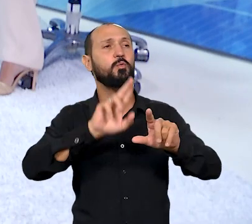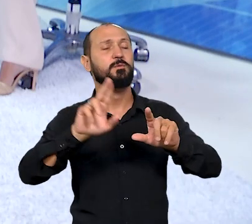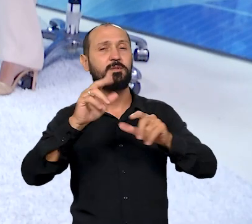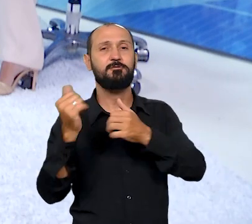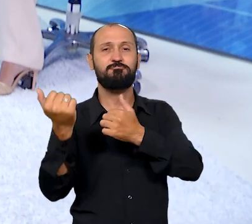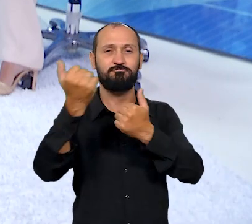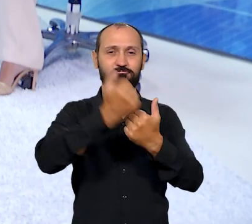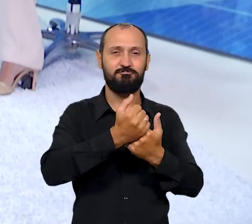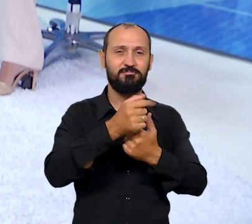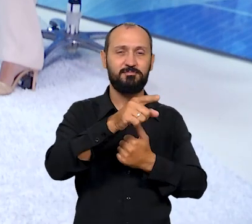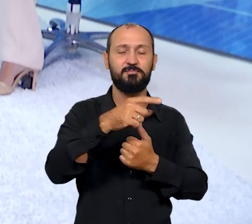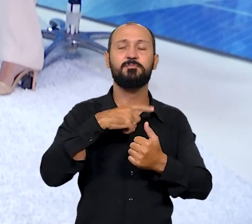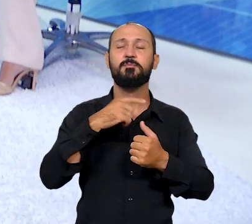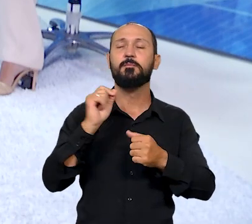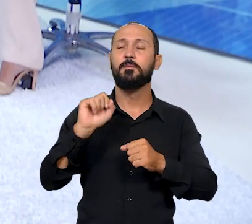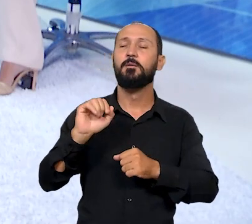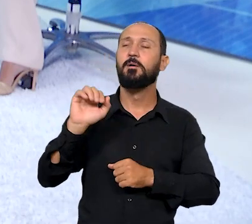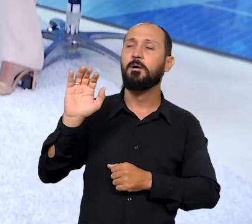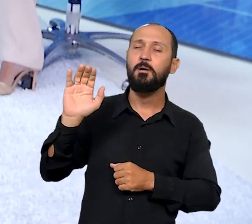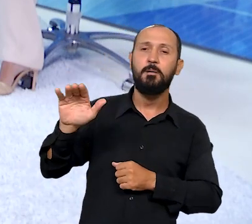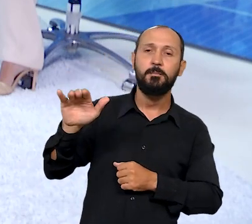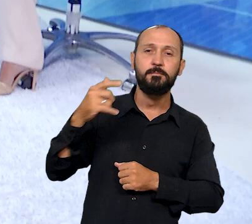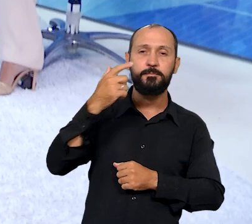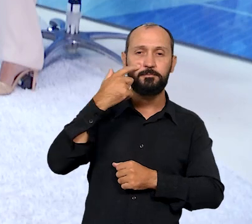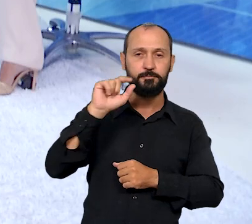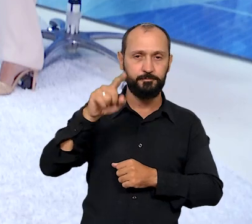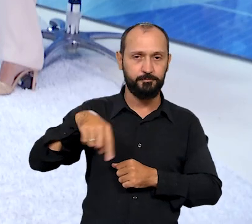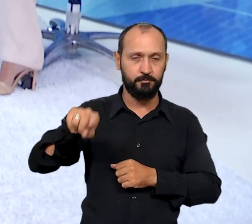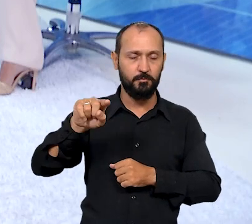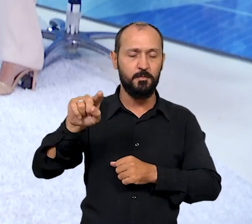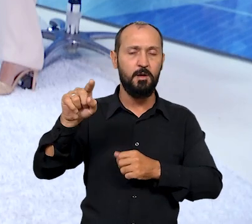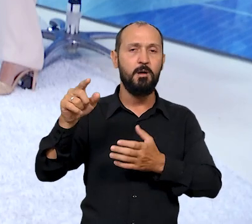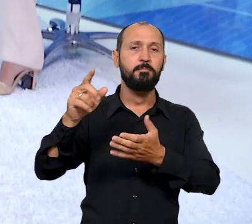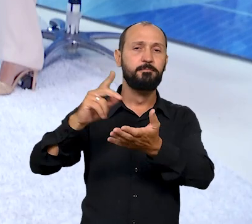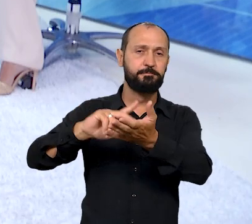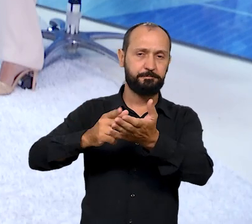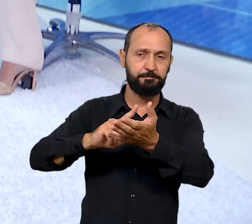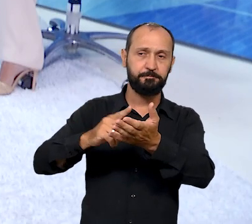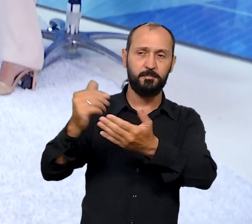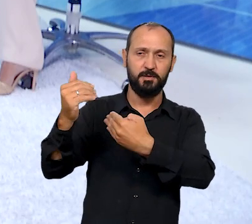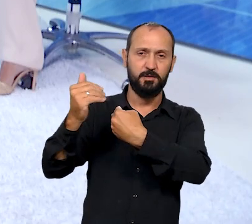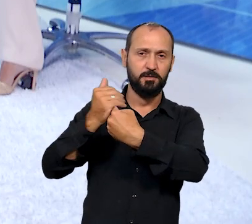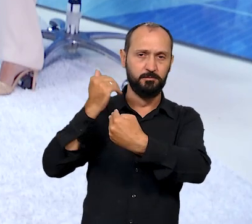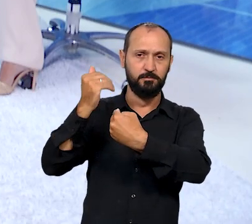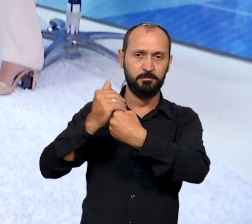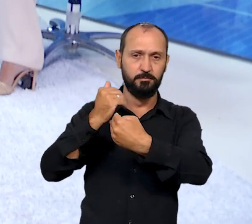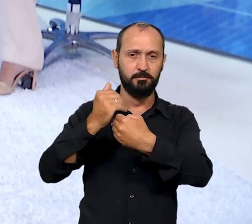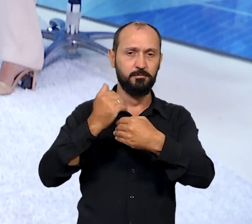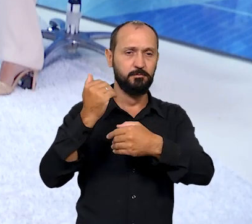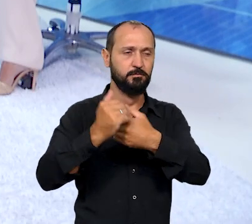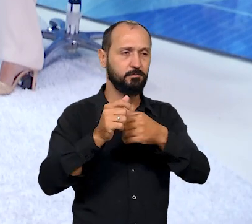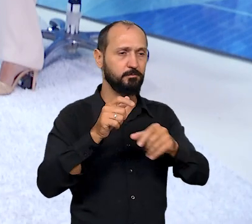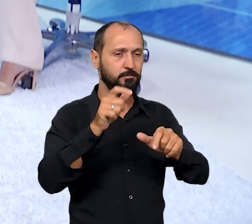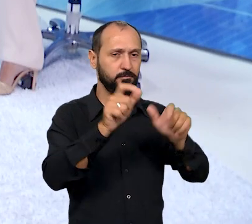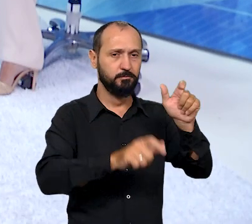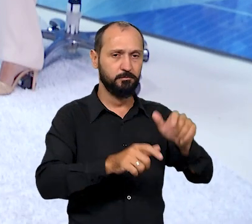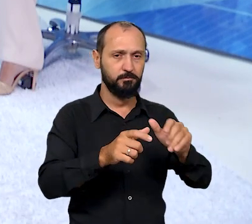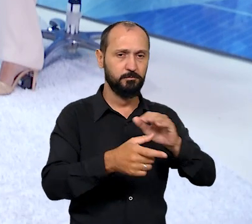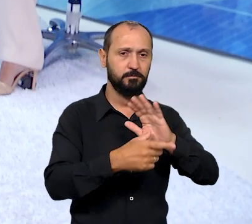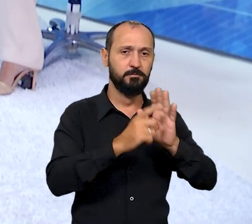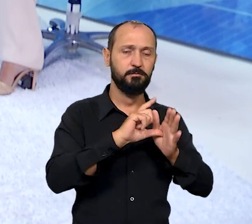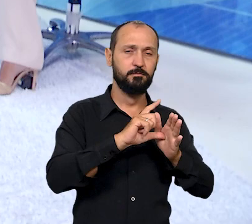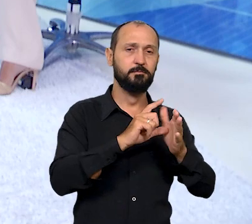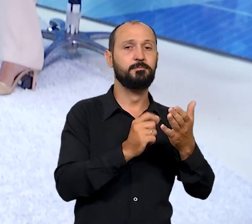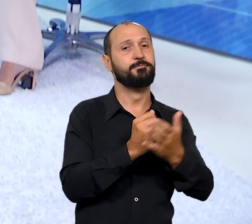àquela empresa, utilizando-se da empresa. Então, dá para buscar o PROCON para se orientar também sobre a empresa que você quer comprar, o produto que você